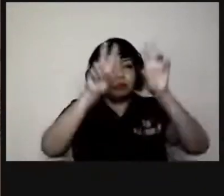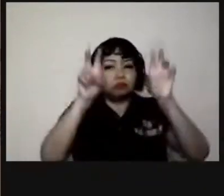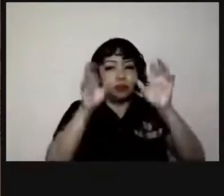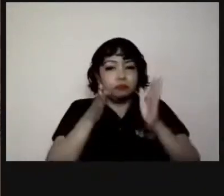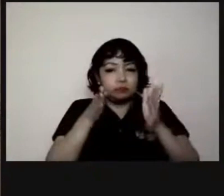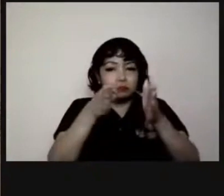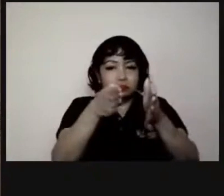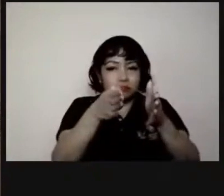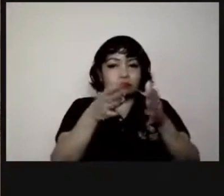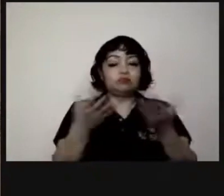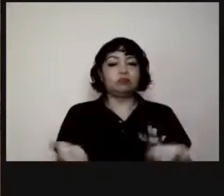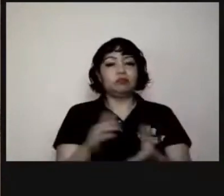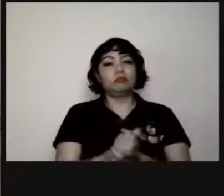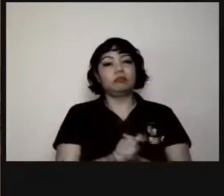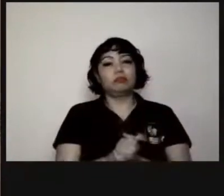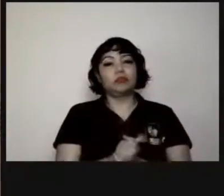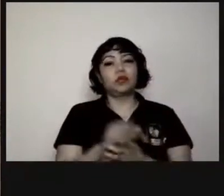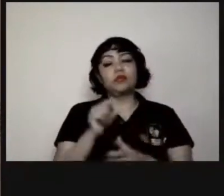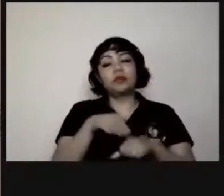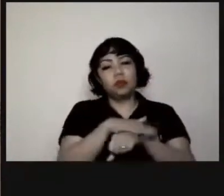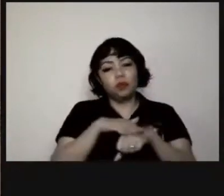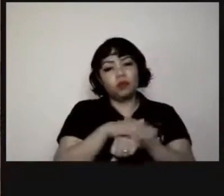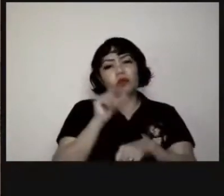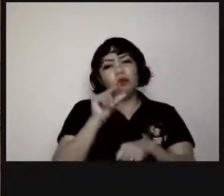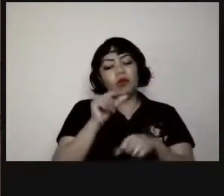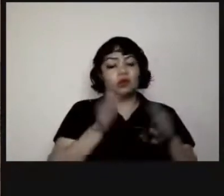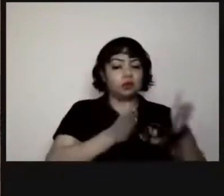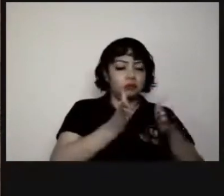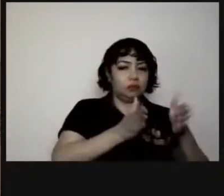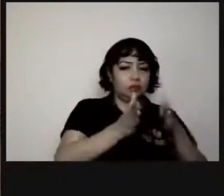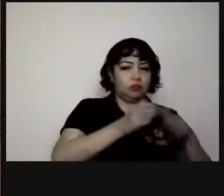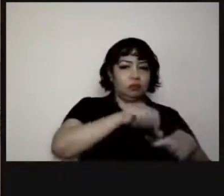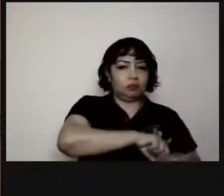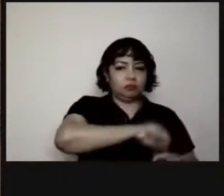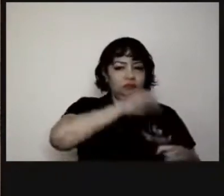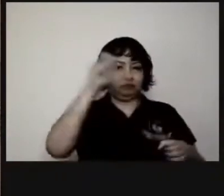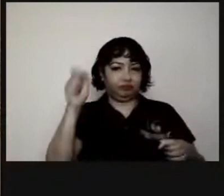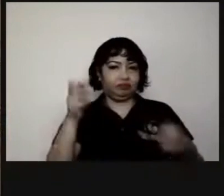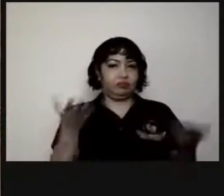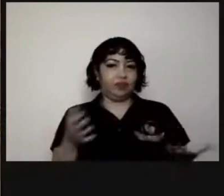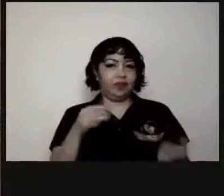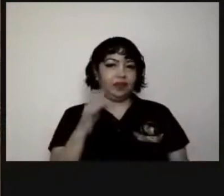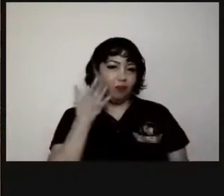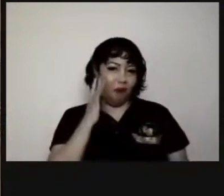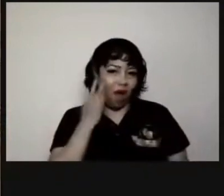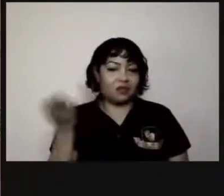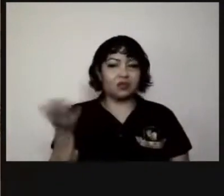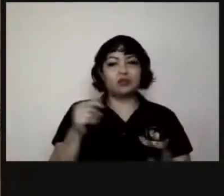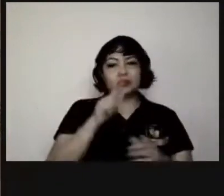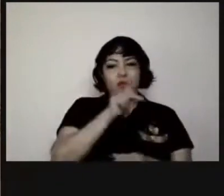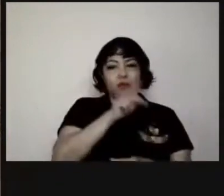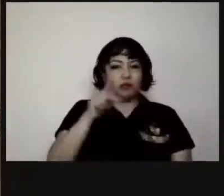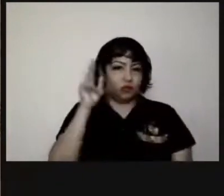sobre esse período aí da independência. Eu acho que os professores, óbvio, né, de história